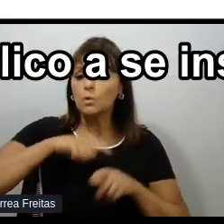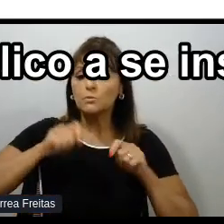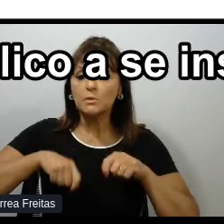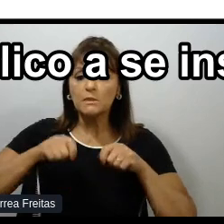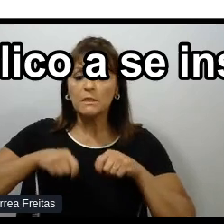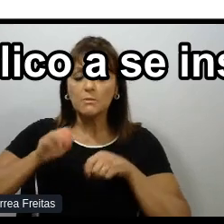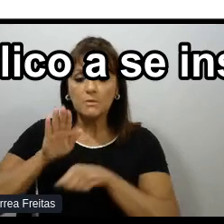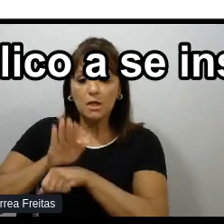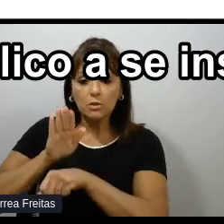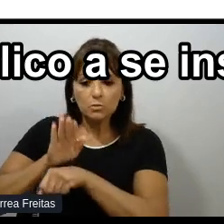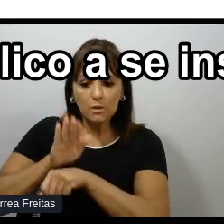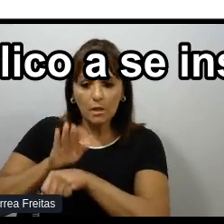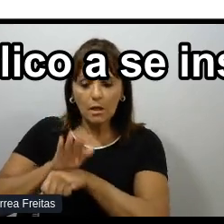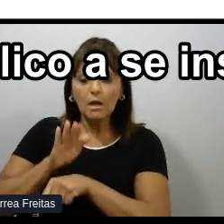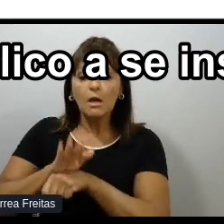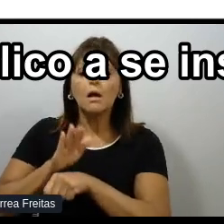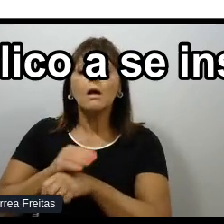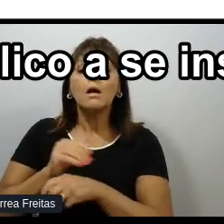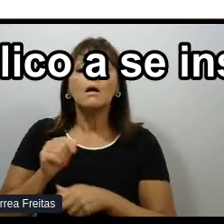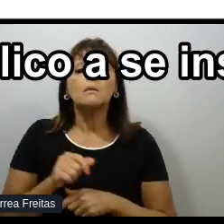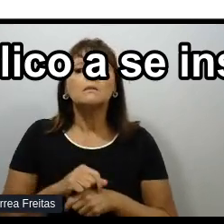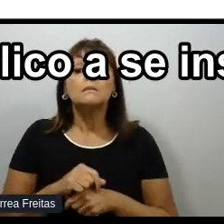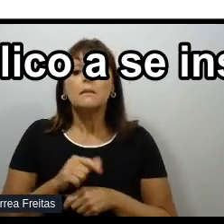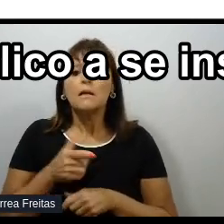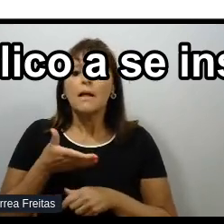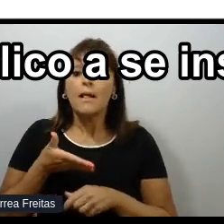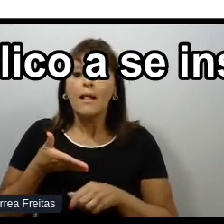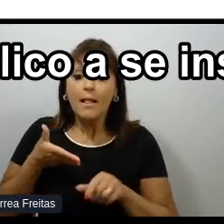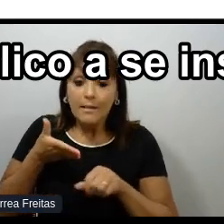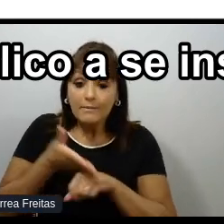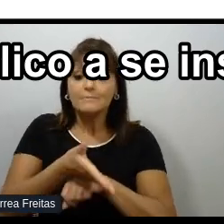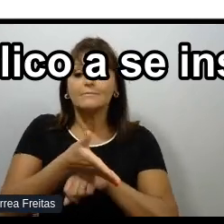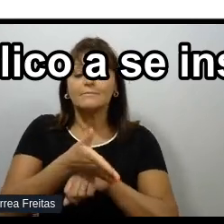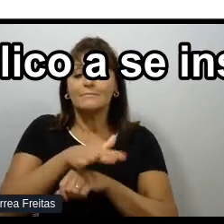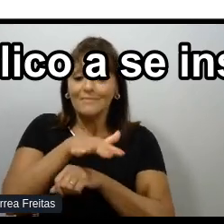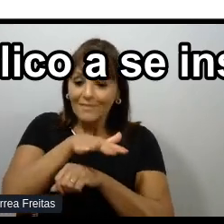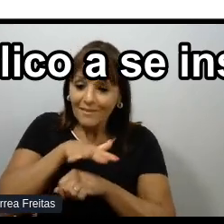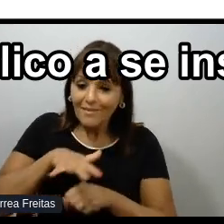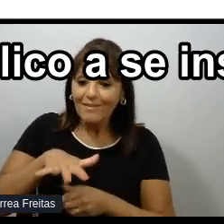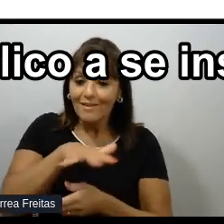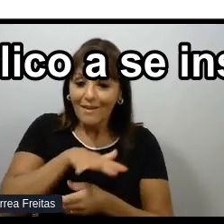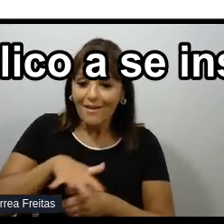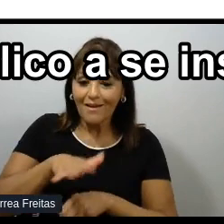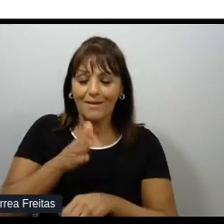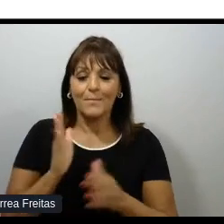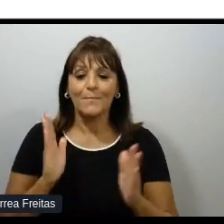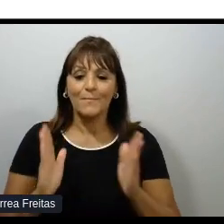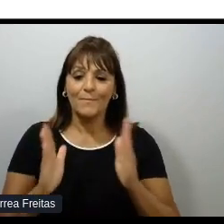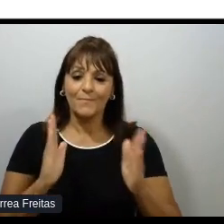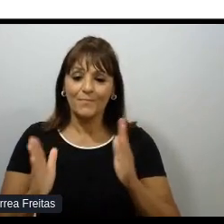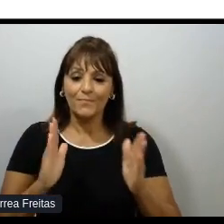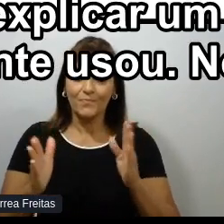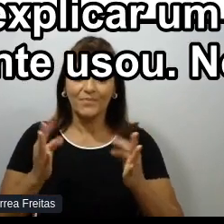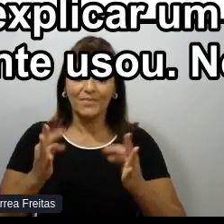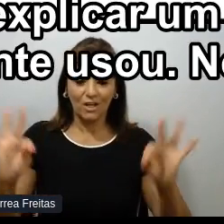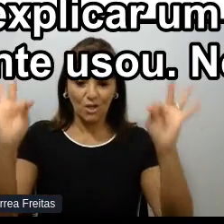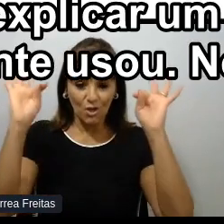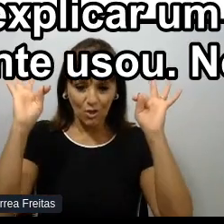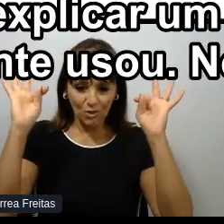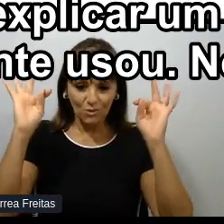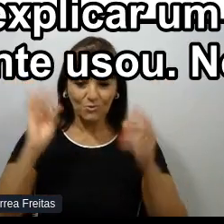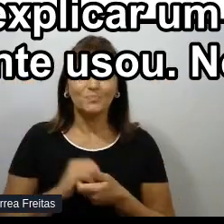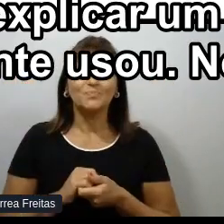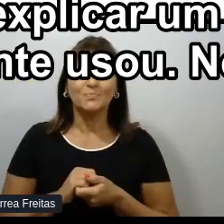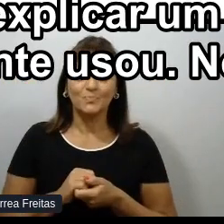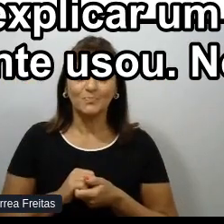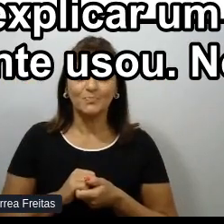etapa de desk research, onde a gente buscou sobre o assunto em mais de 30 fontes nacionais e internacionais. Depois